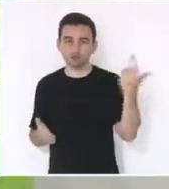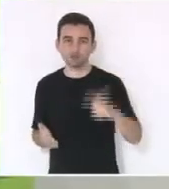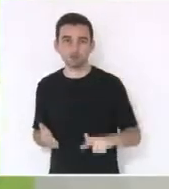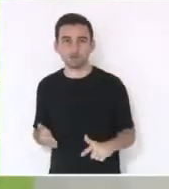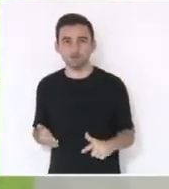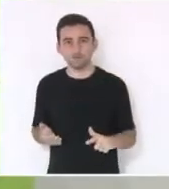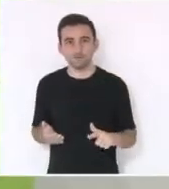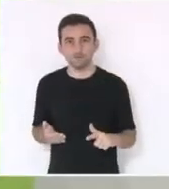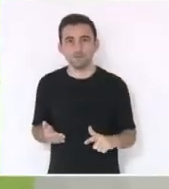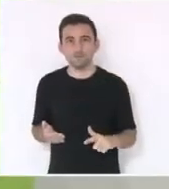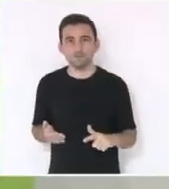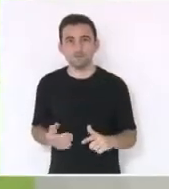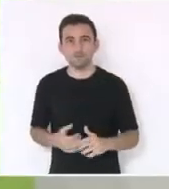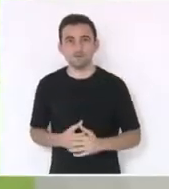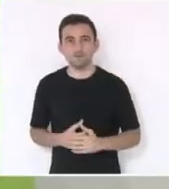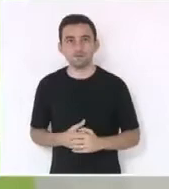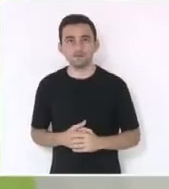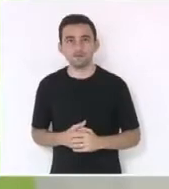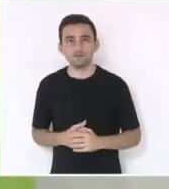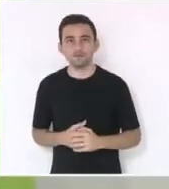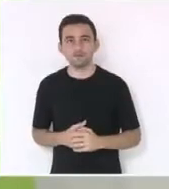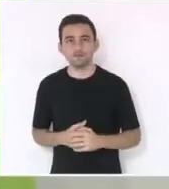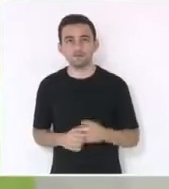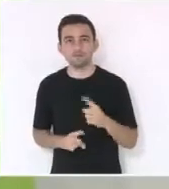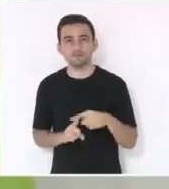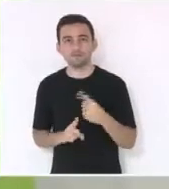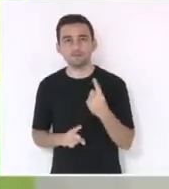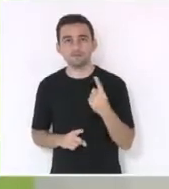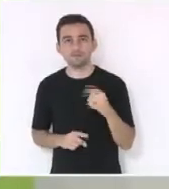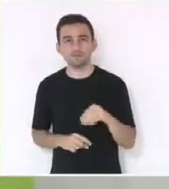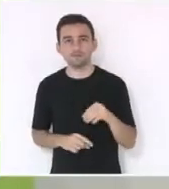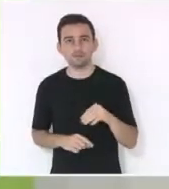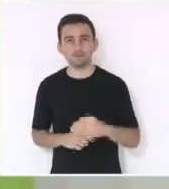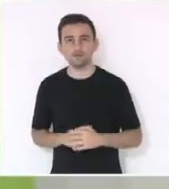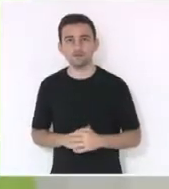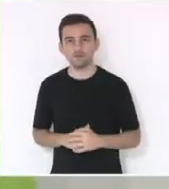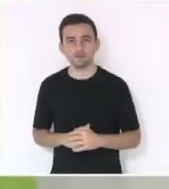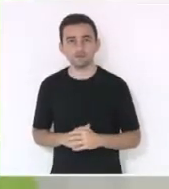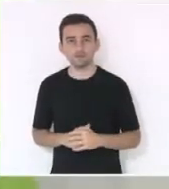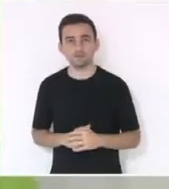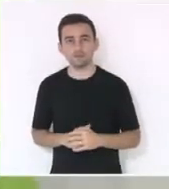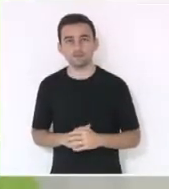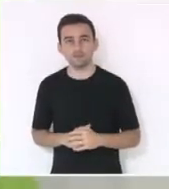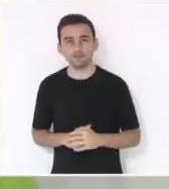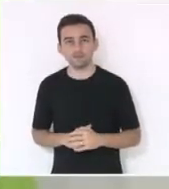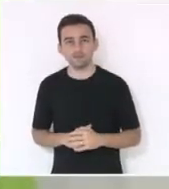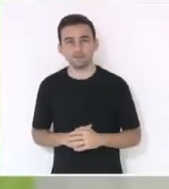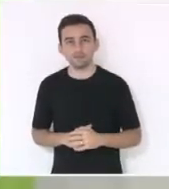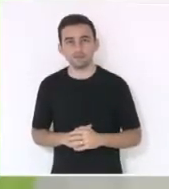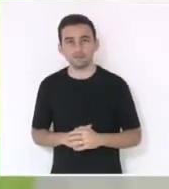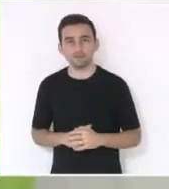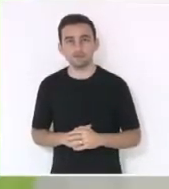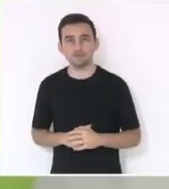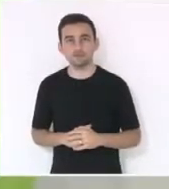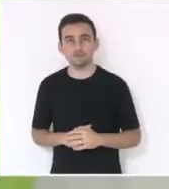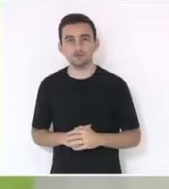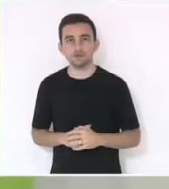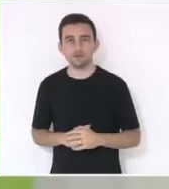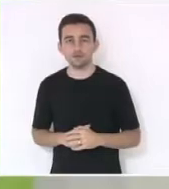desse parlamento. Mais um minuto para concluir, deputado Comim. Obrigado, presidente Dilma.